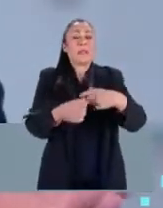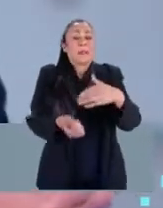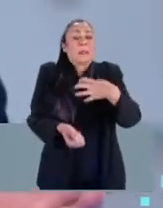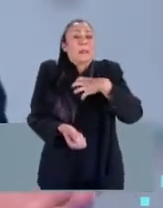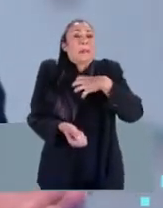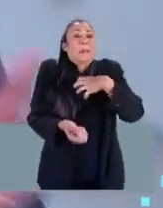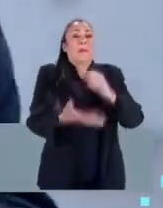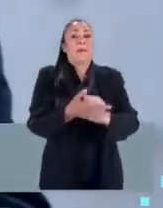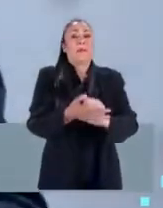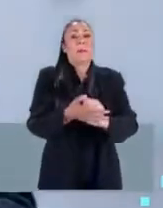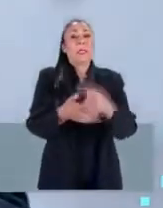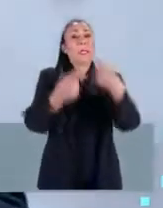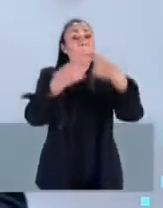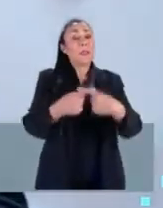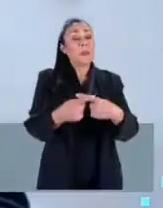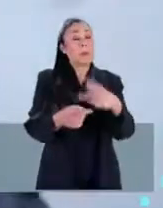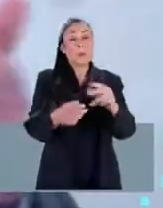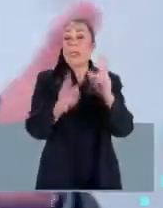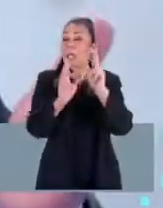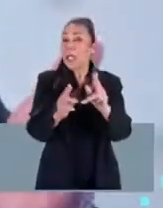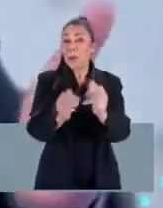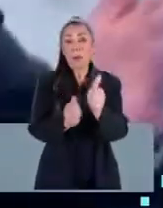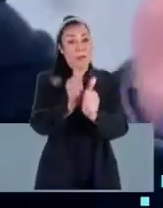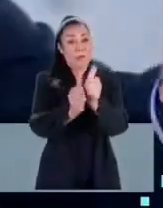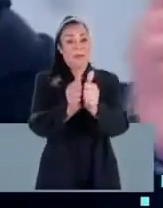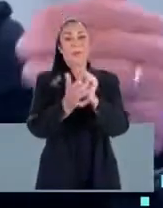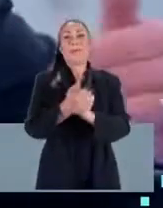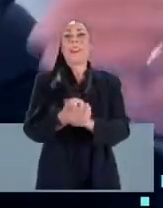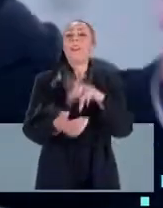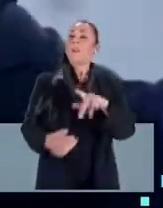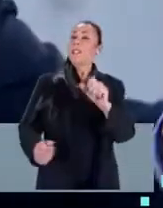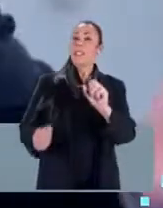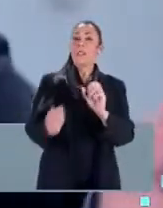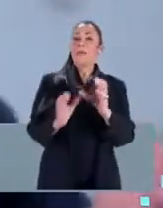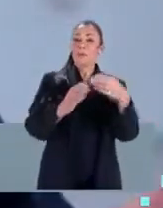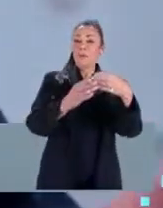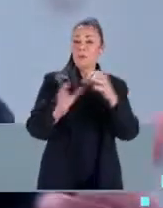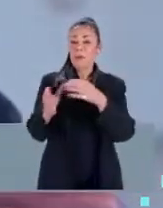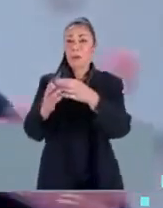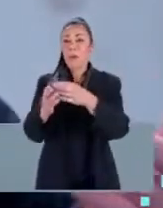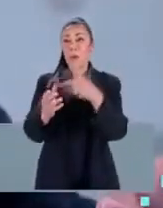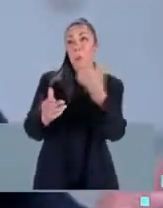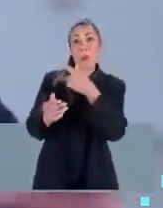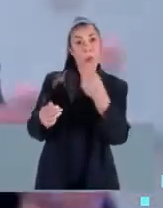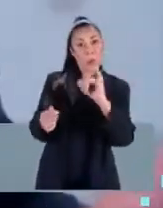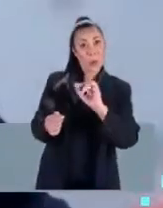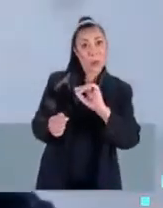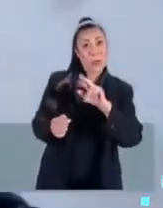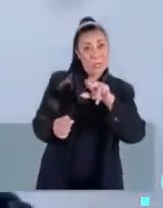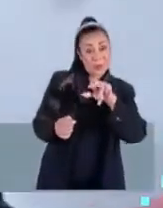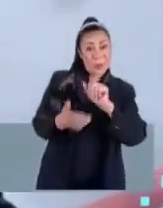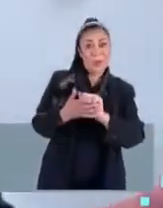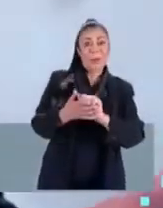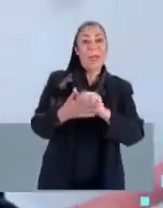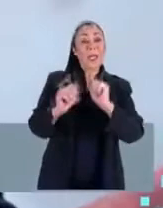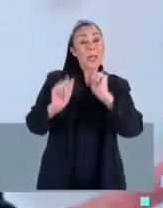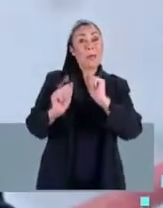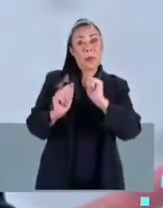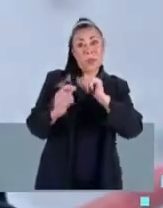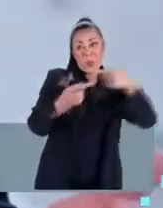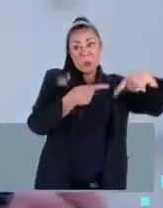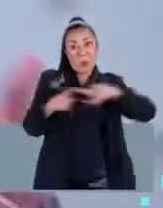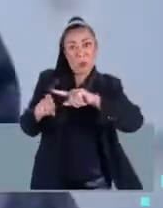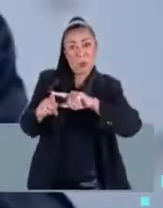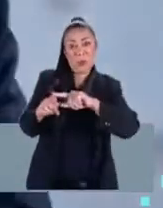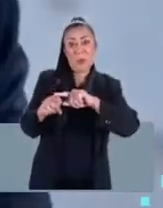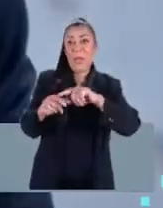Numa disputa política é como um jogo de futebol. No jogo de futebol, se você vai jogar um time contra o teu irmão, ele vai te dar pontapé no pescoço para você não marcar